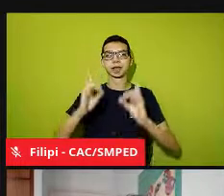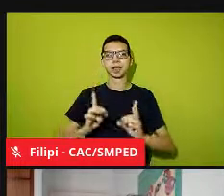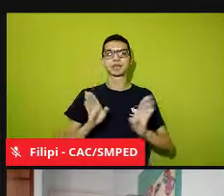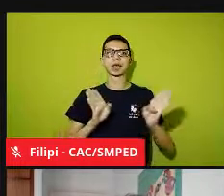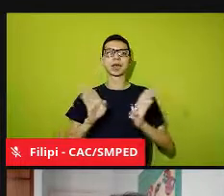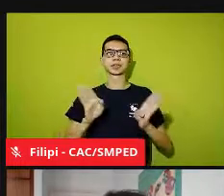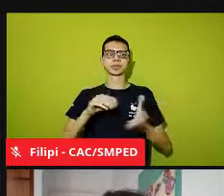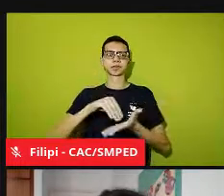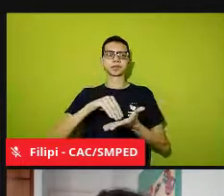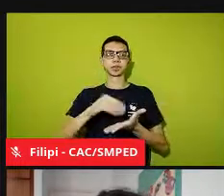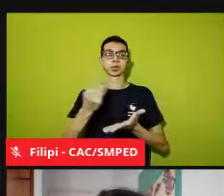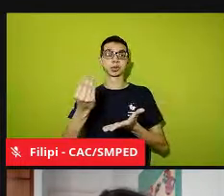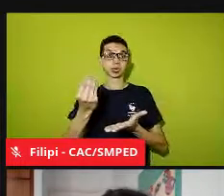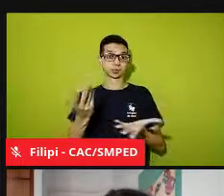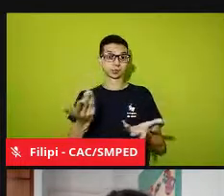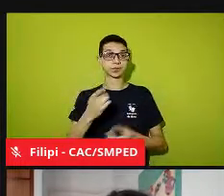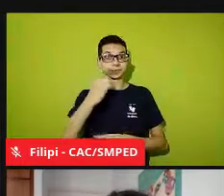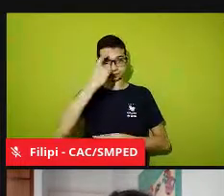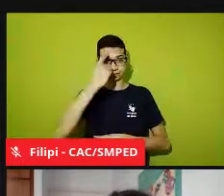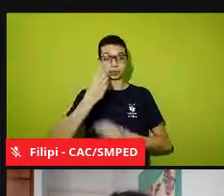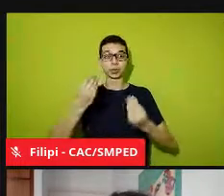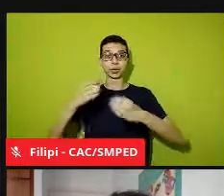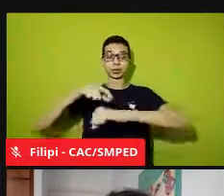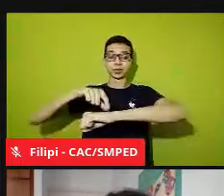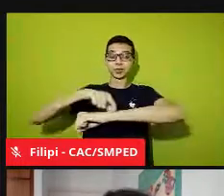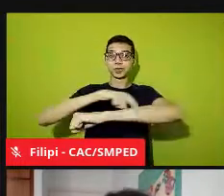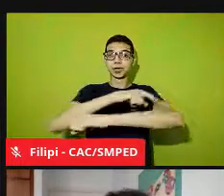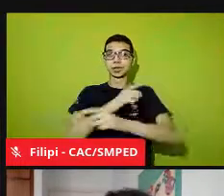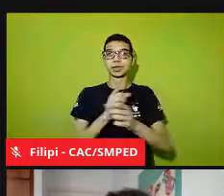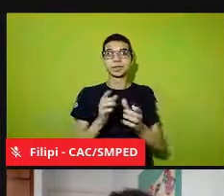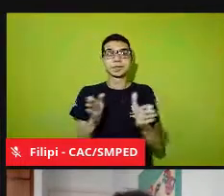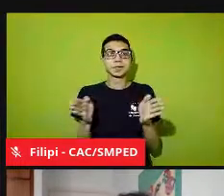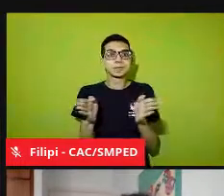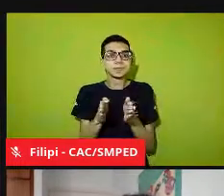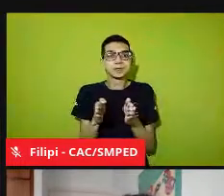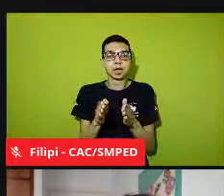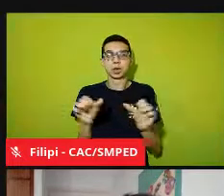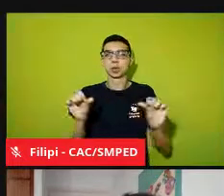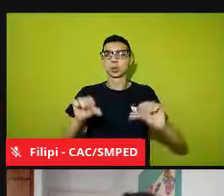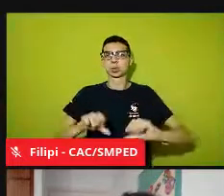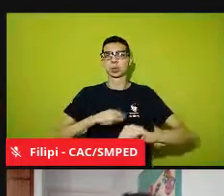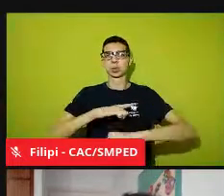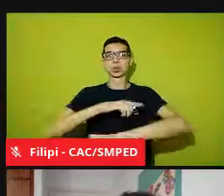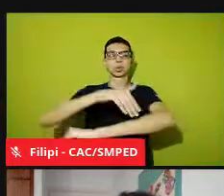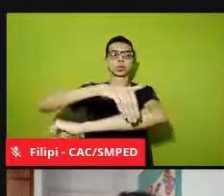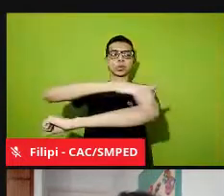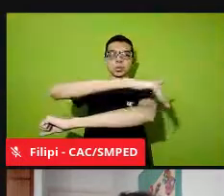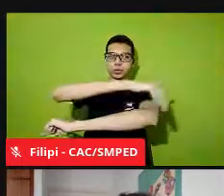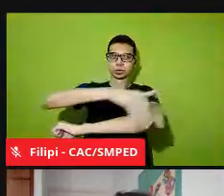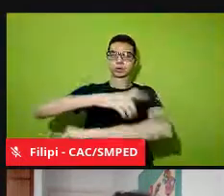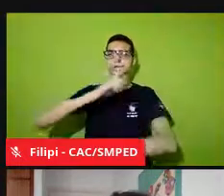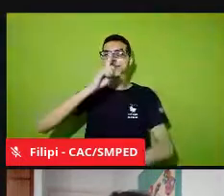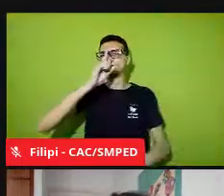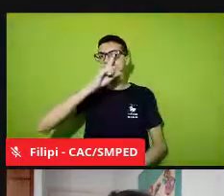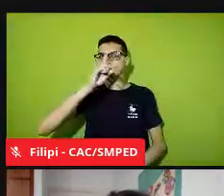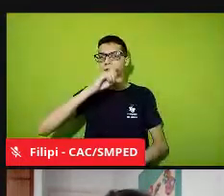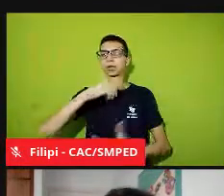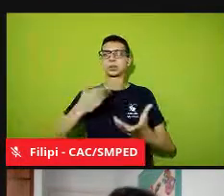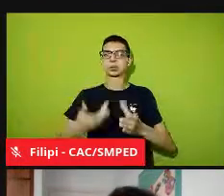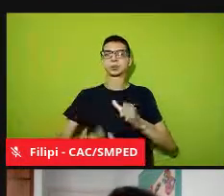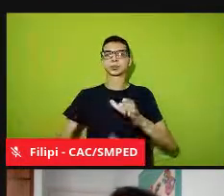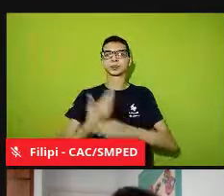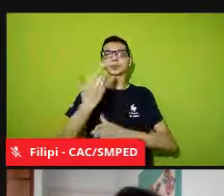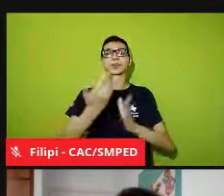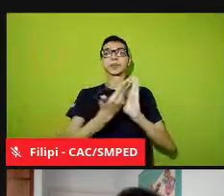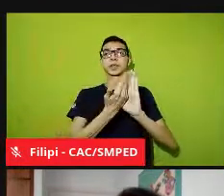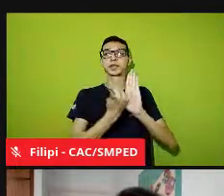isso a partir de calçadas tão estreitas, assim, com tantas interferências nas esquinas, né? Então, a gente produzia esse tipo de desenho a